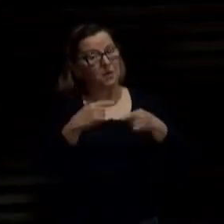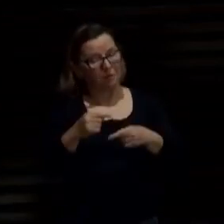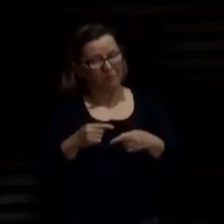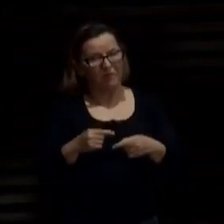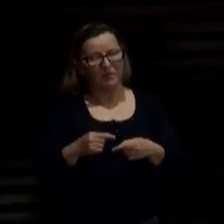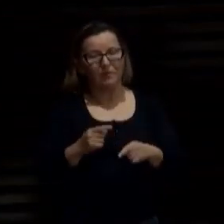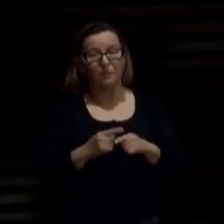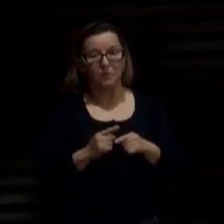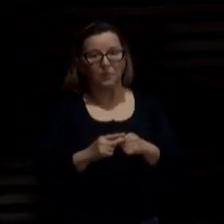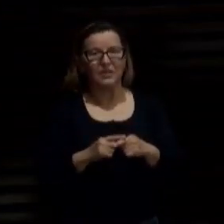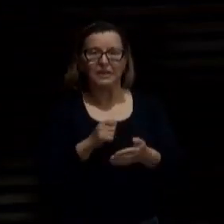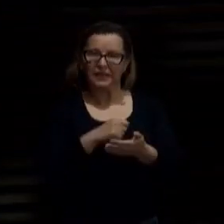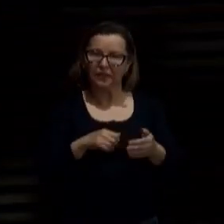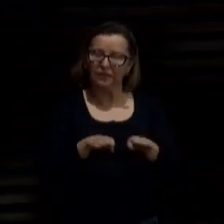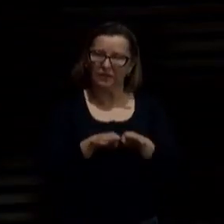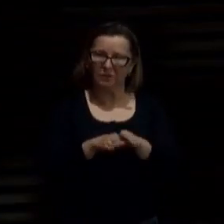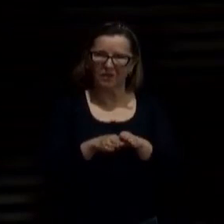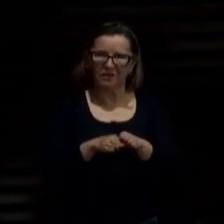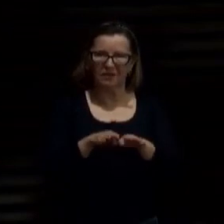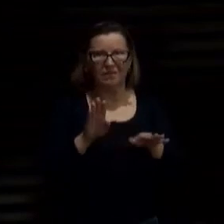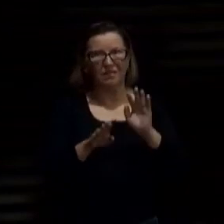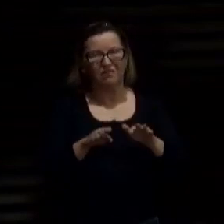carta, talvez eu seja oferecido como libação.